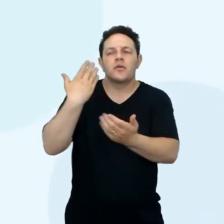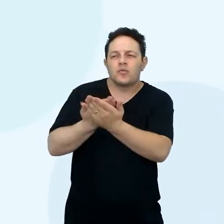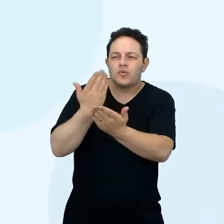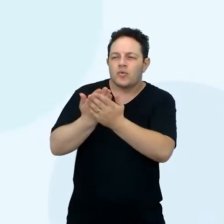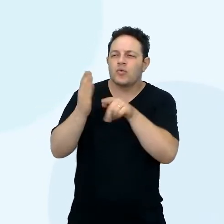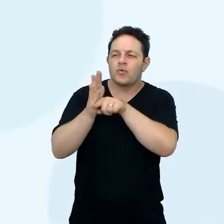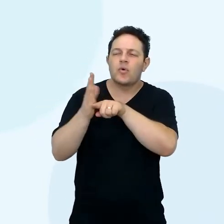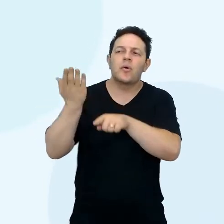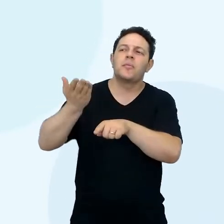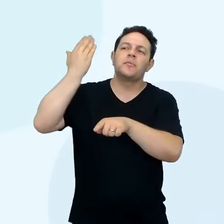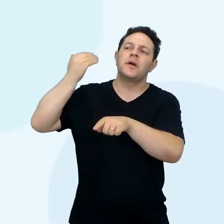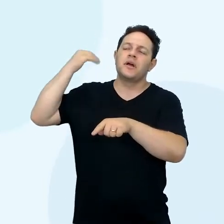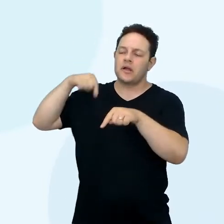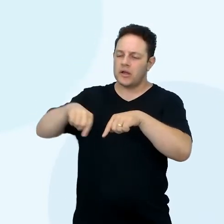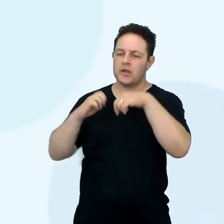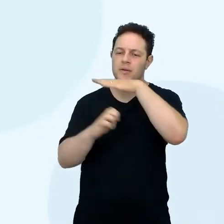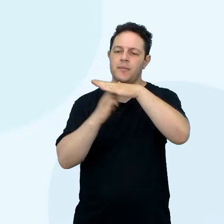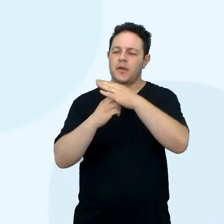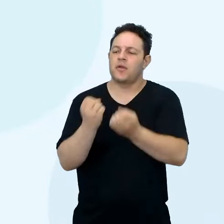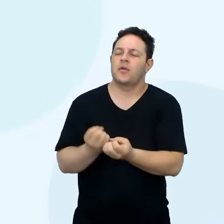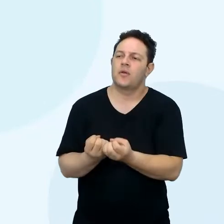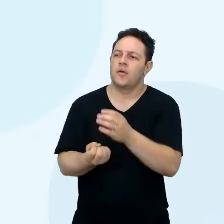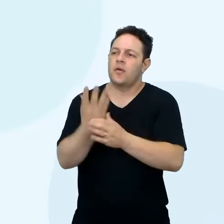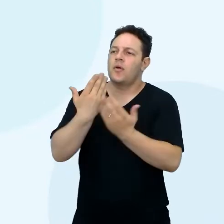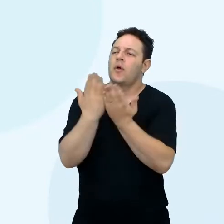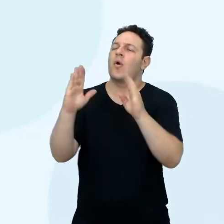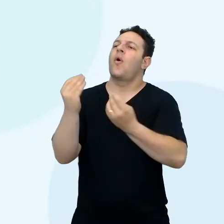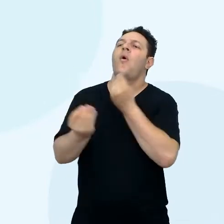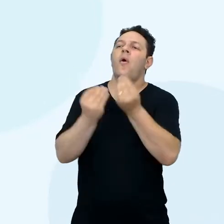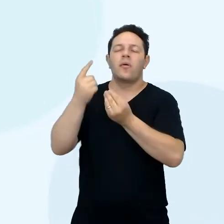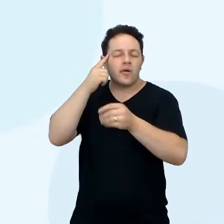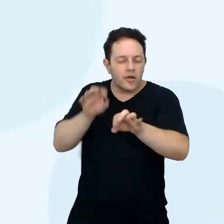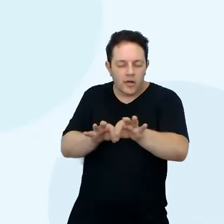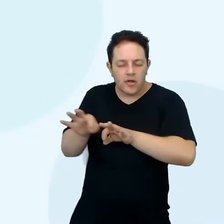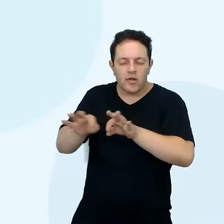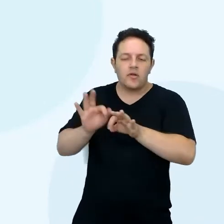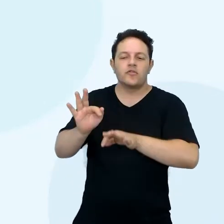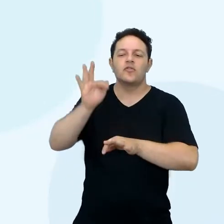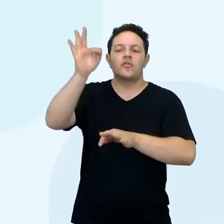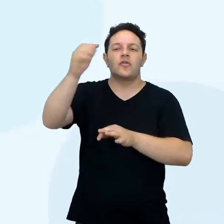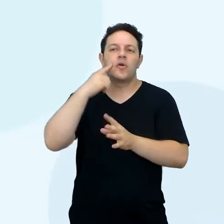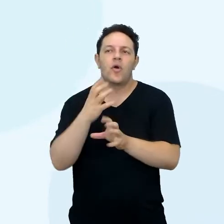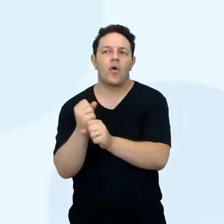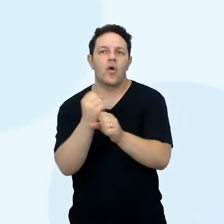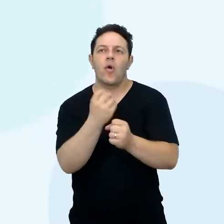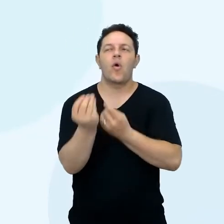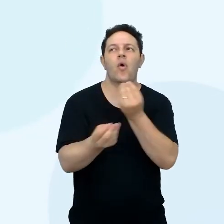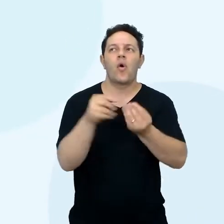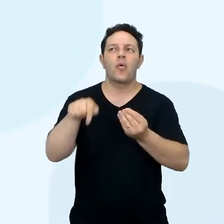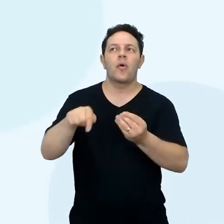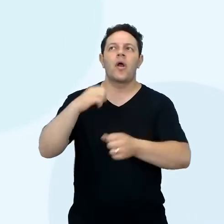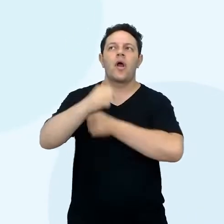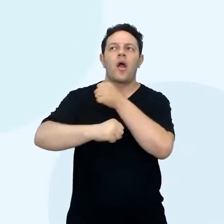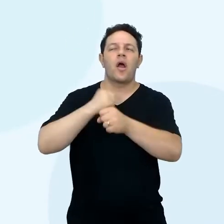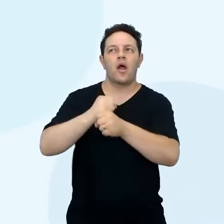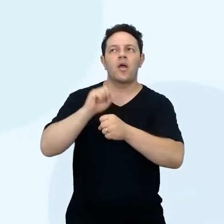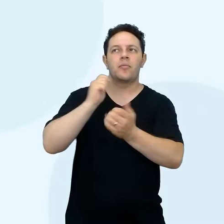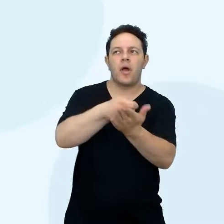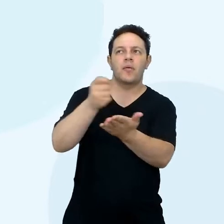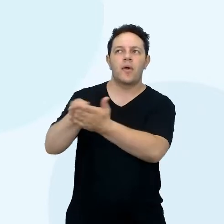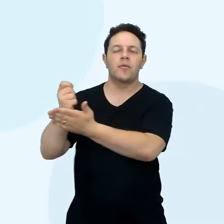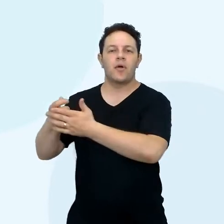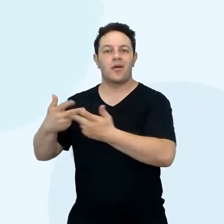com resultados já obtidos para elaborar planejamentos do futuro, como, por exemplo, o orçamento empresarial do ano.